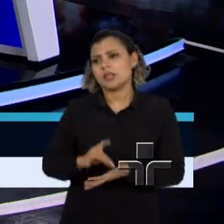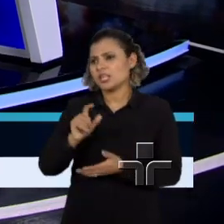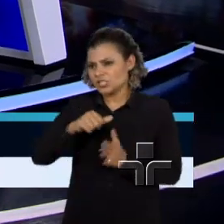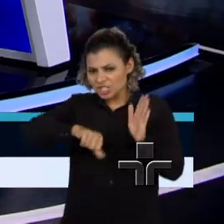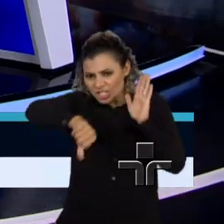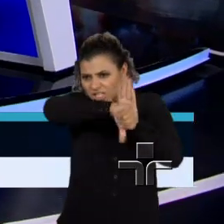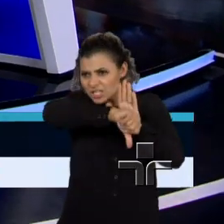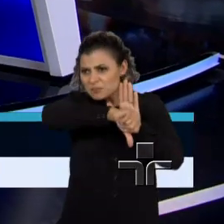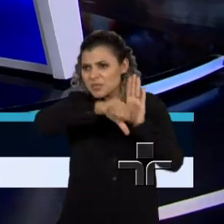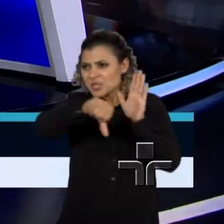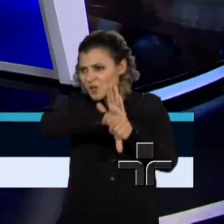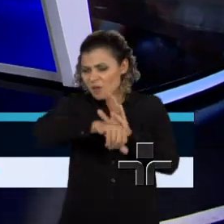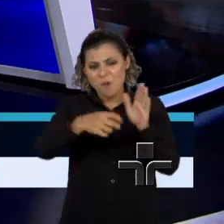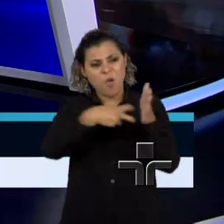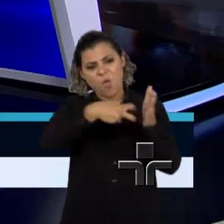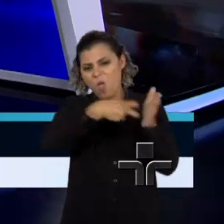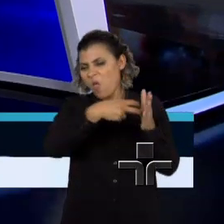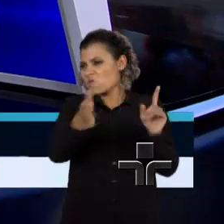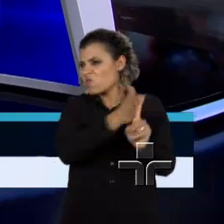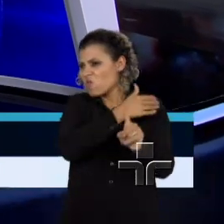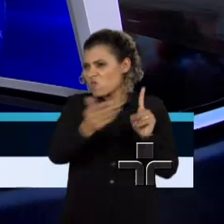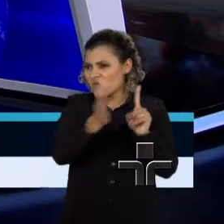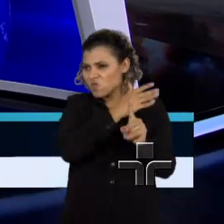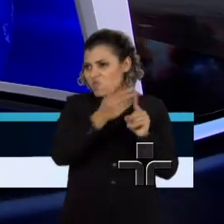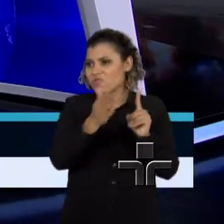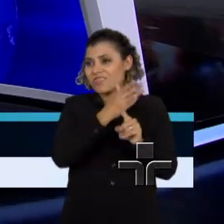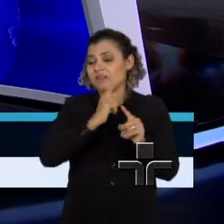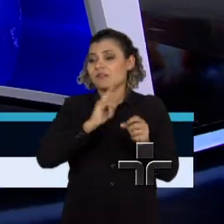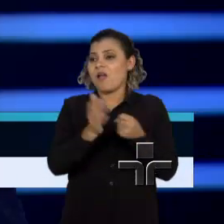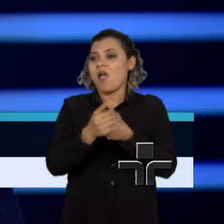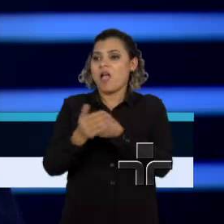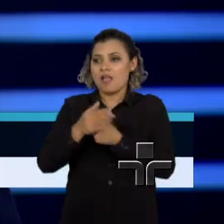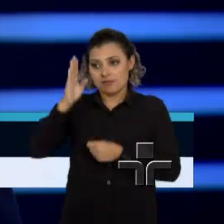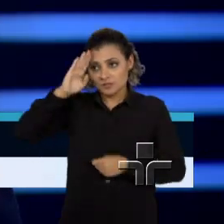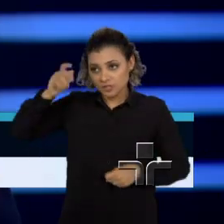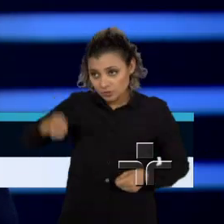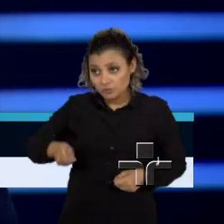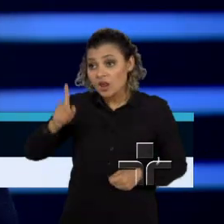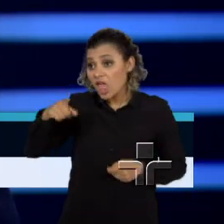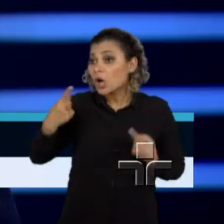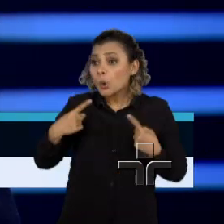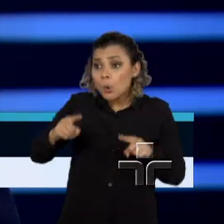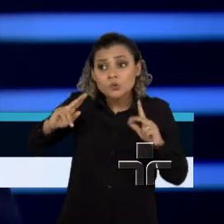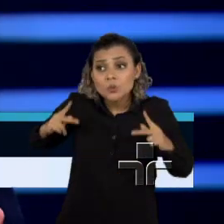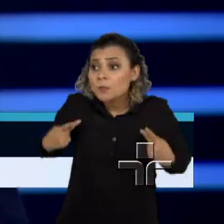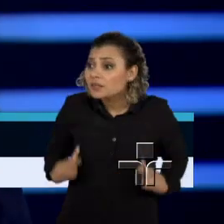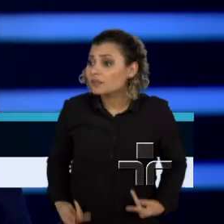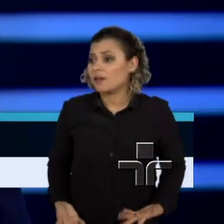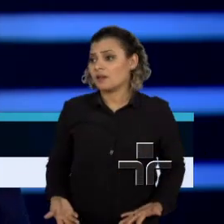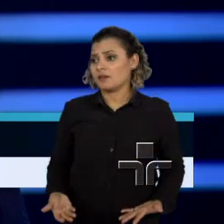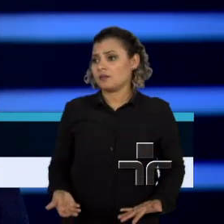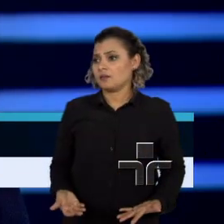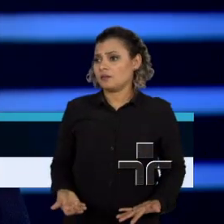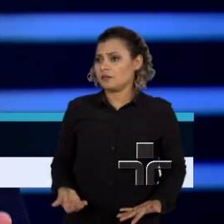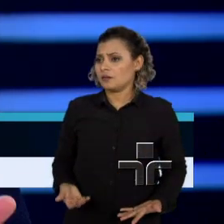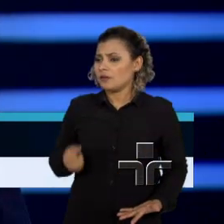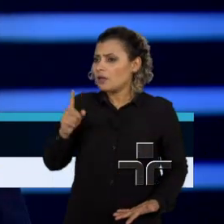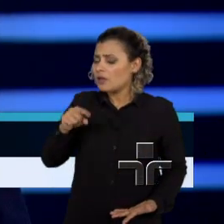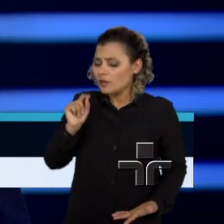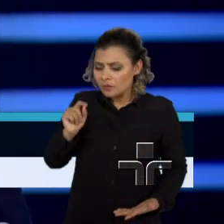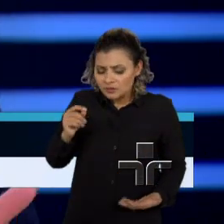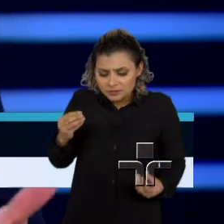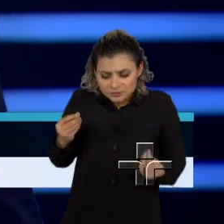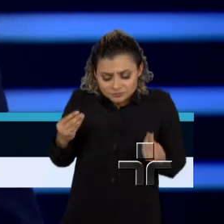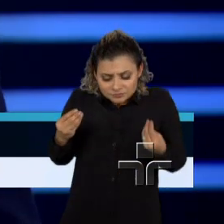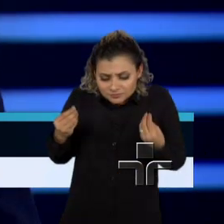que ocorreram dentro dos porões da ditadura são crimes contra a humanidade, né? A gente está falando de um Estado